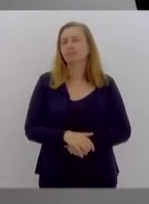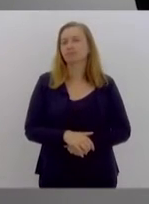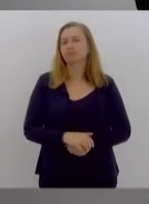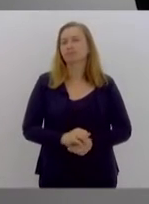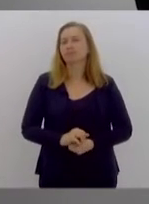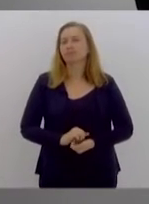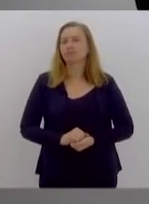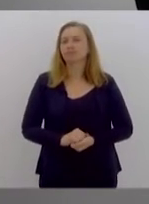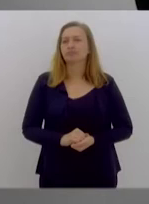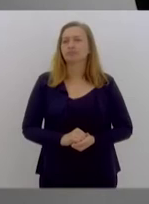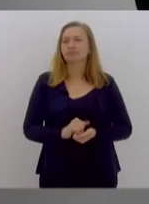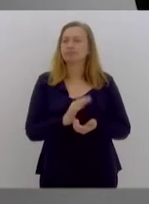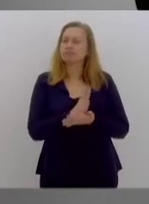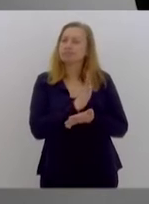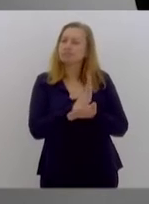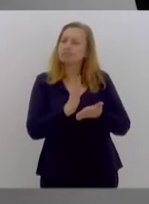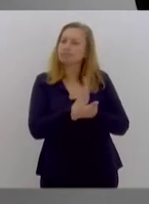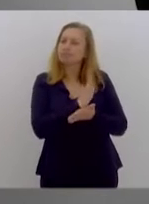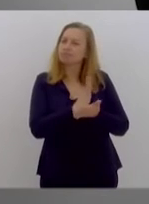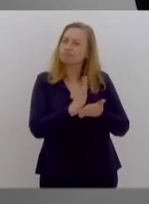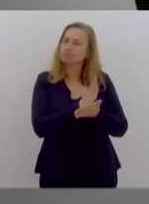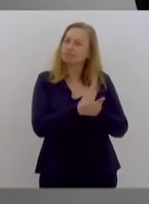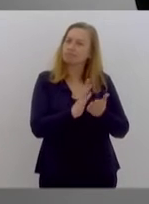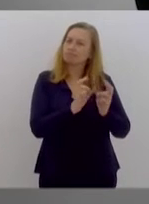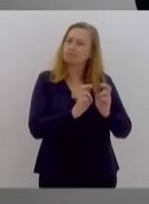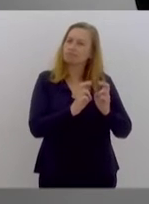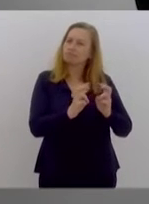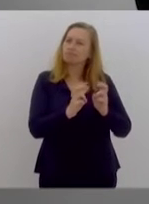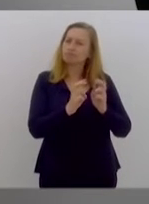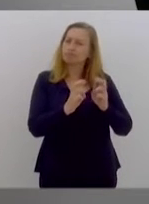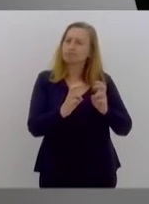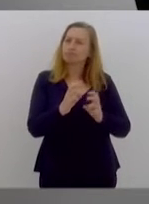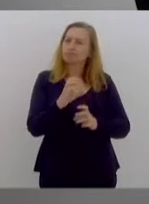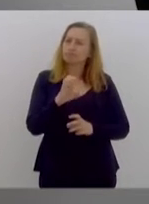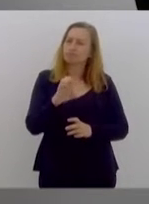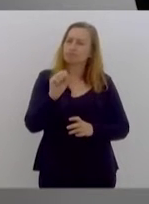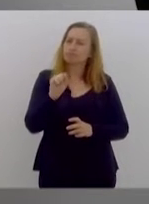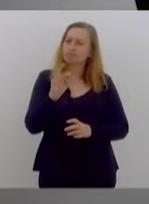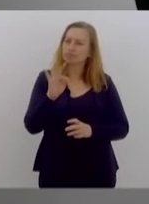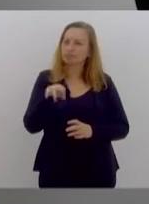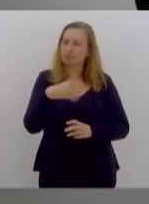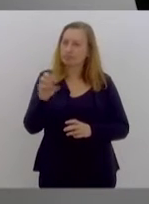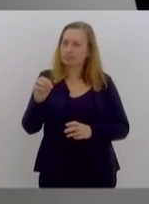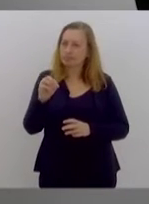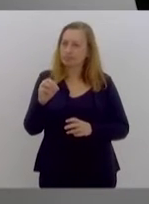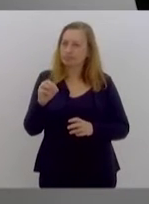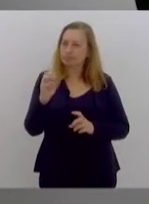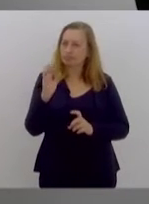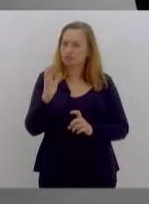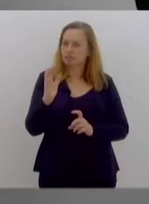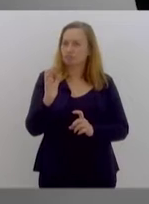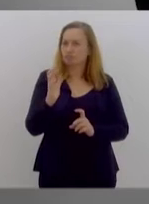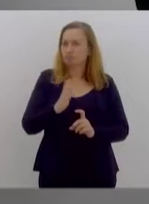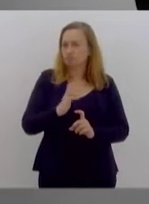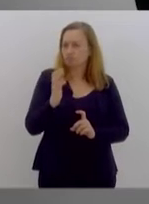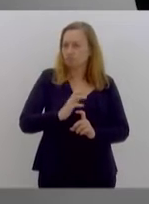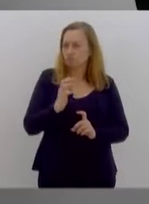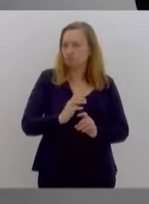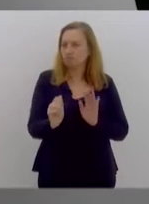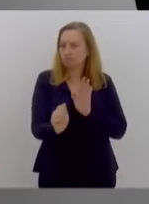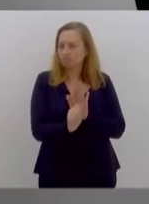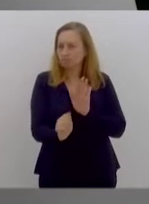com algumas Estações estavam absolutamente dominadas pelas forças do